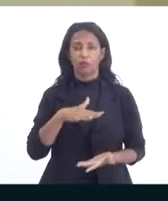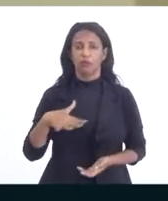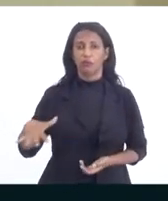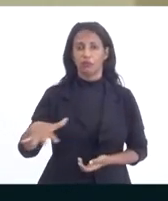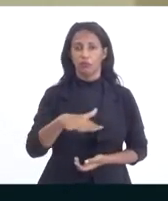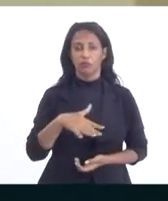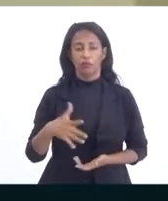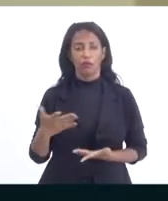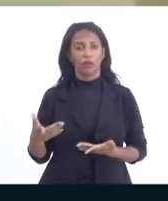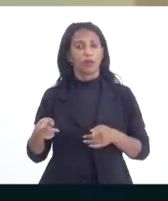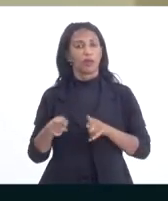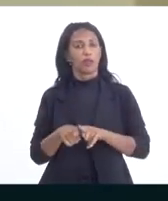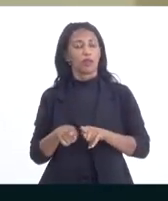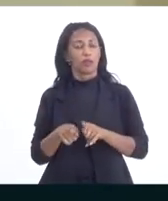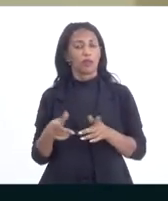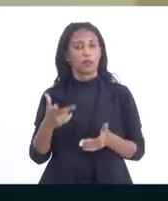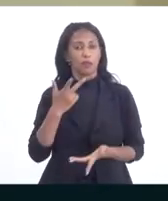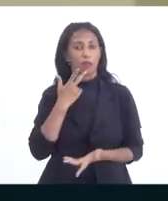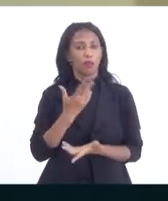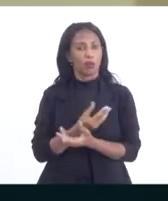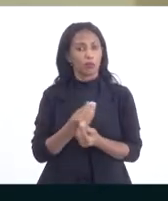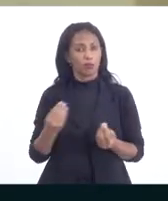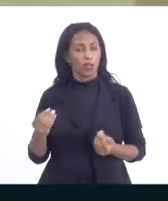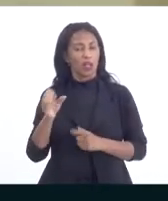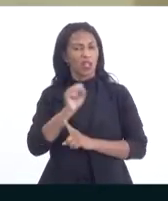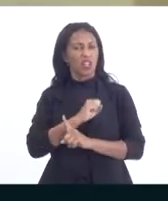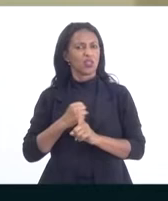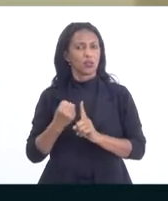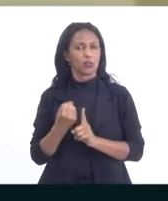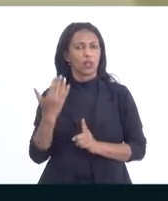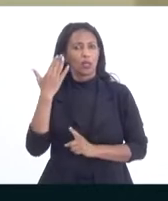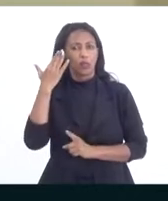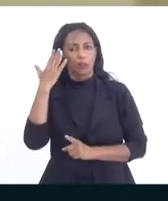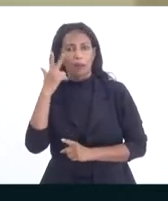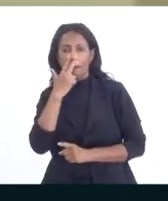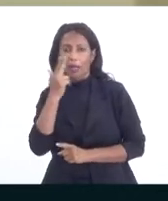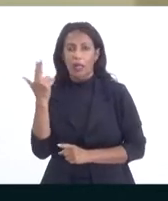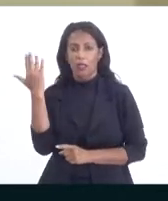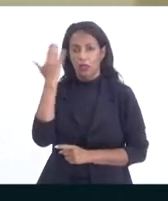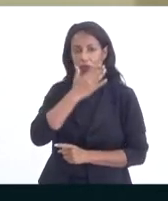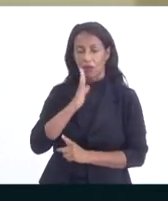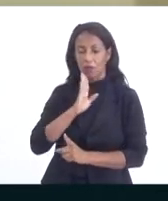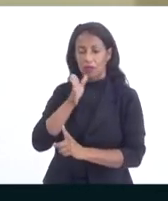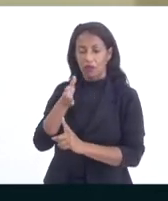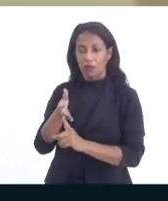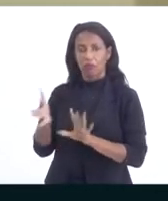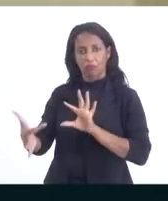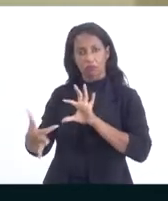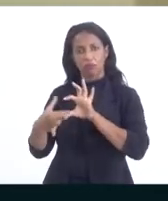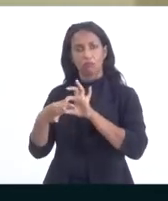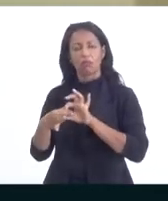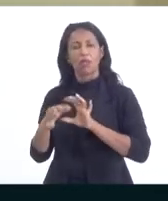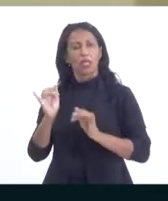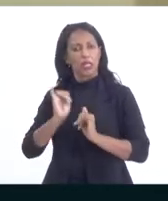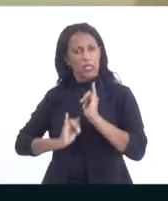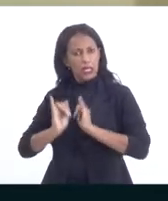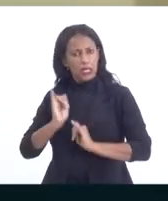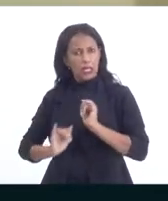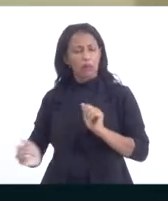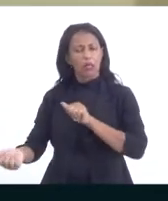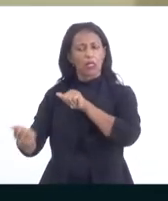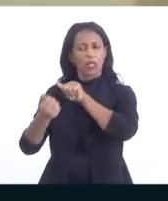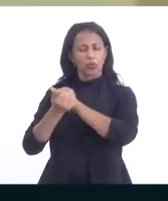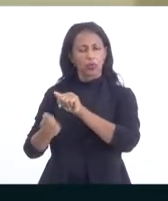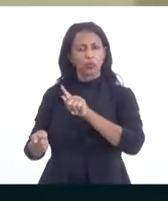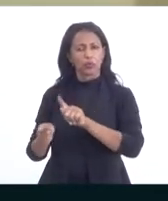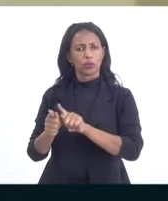que, teoricamente, muitas vezes a sociedade não vê como da química, mas estão diretamente ligadas, a indústria alimentícia tem um fator